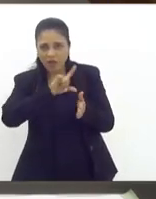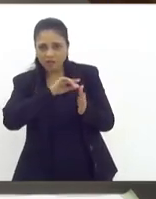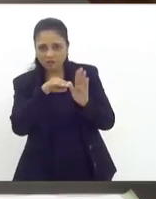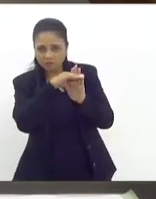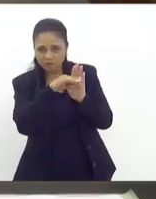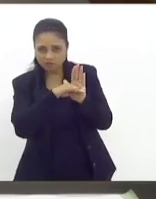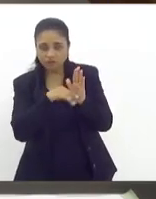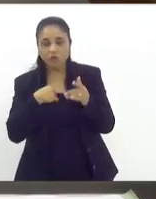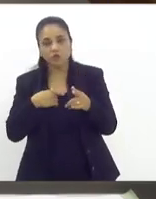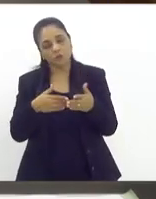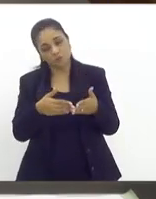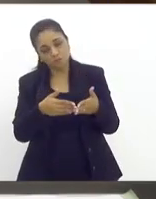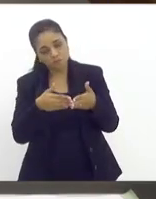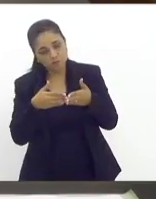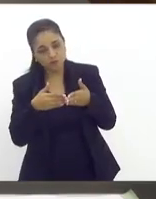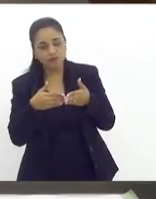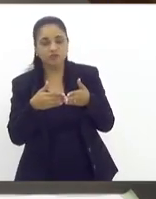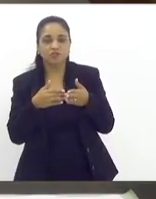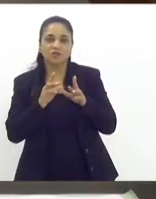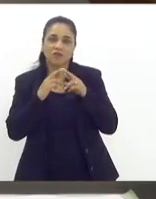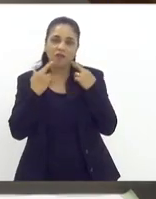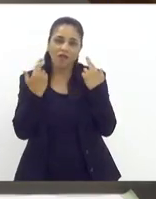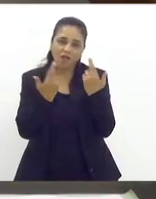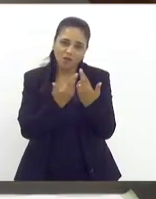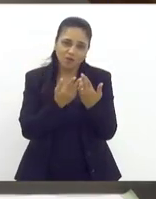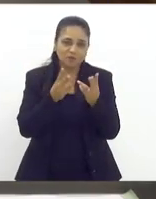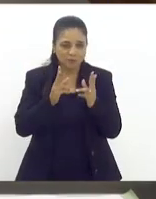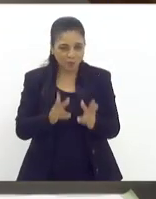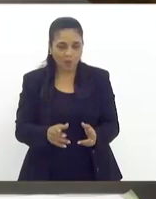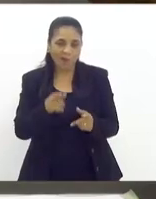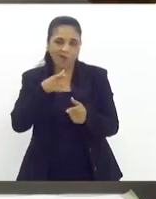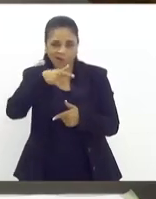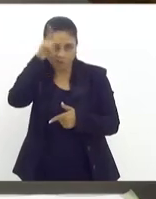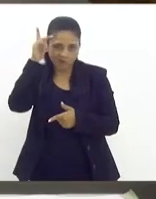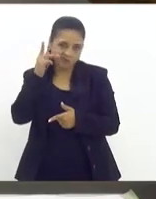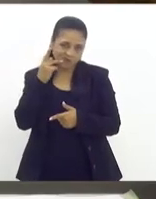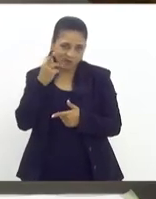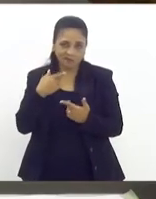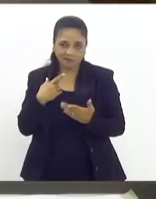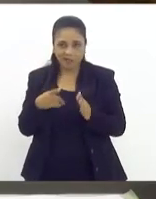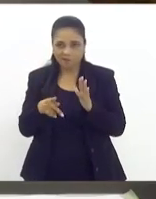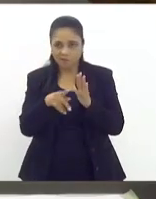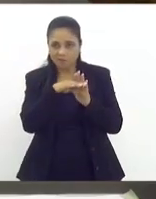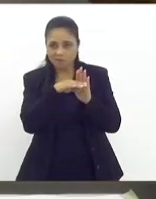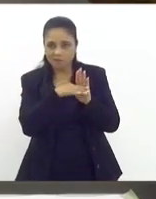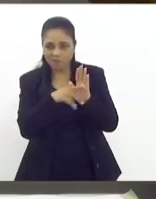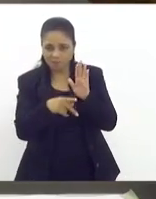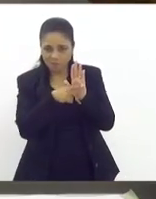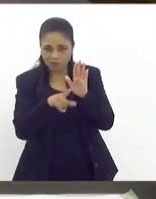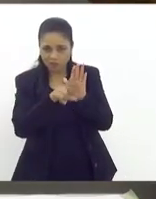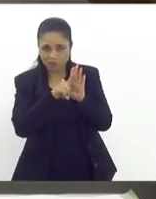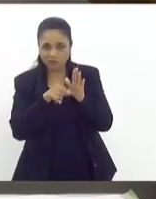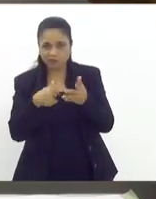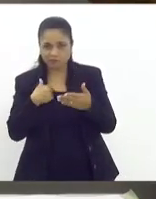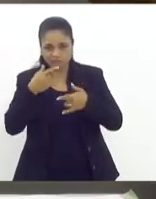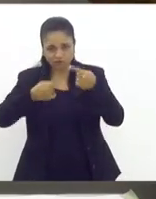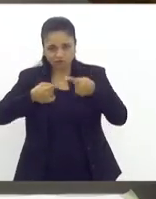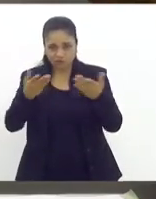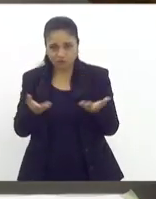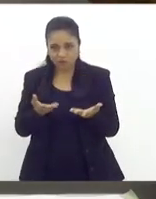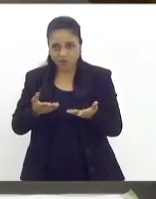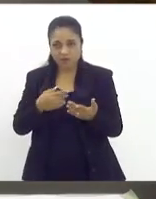seja pedir relevante? Licença também, porque eu vou participar da mesma reunião. Perfeito. Com o deputado Luiz. Tem algum projeto, deputado Cozzolino, que queira antecipar? Deputado